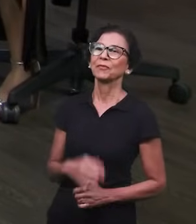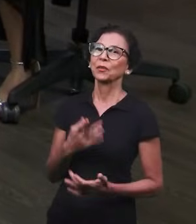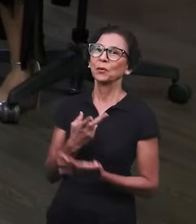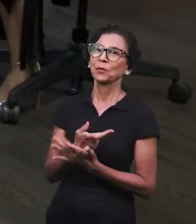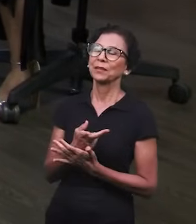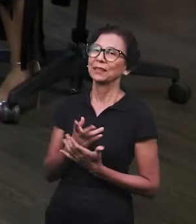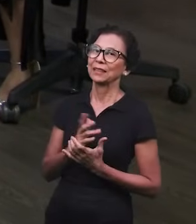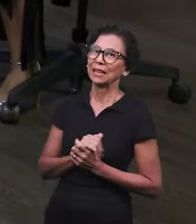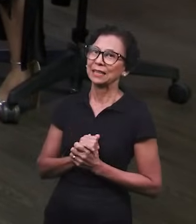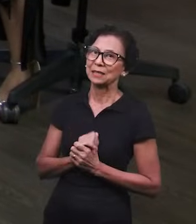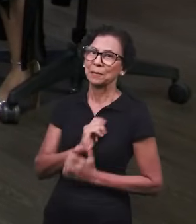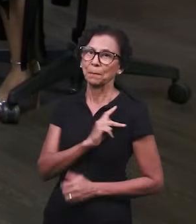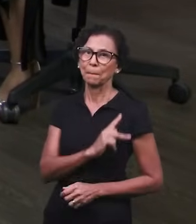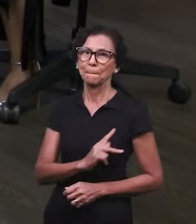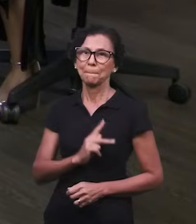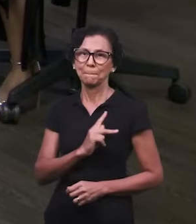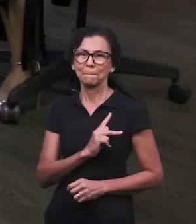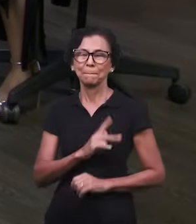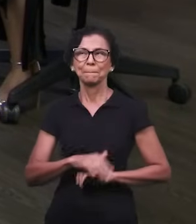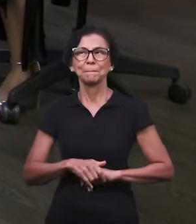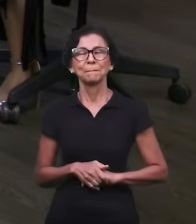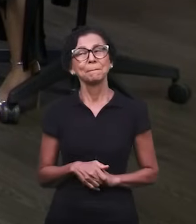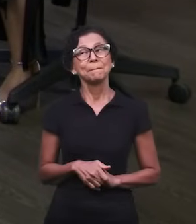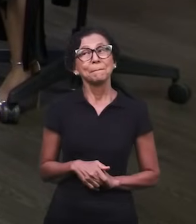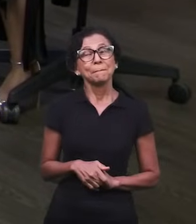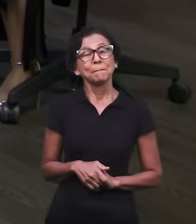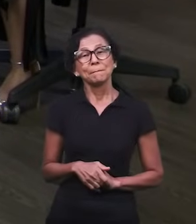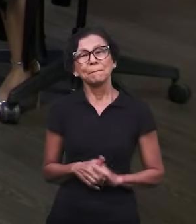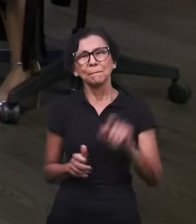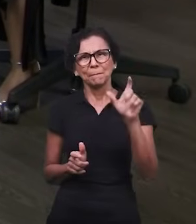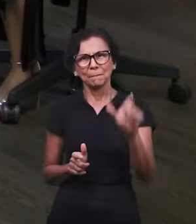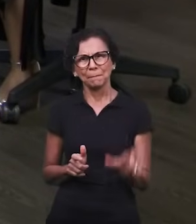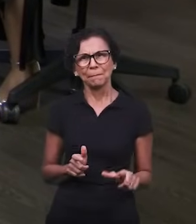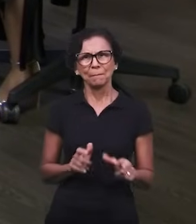O que acontece? Paulo chega naquele que seria